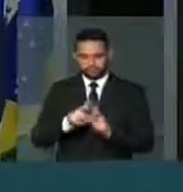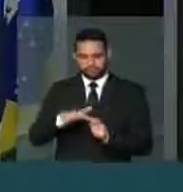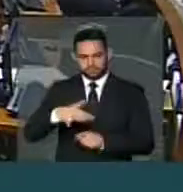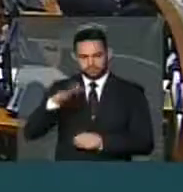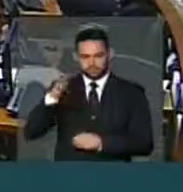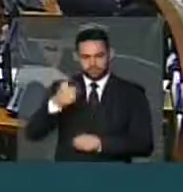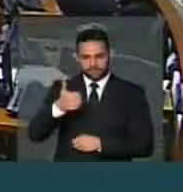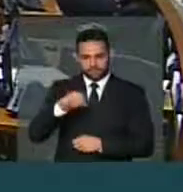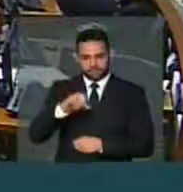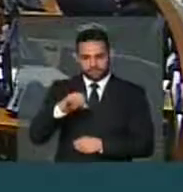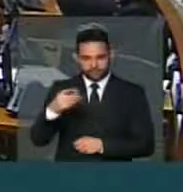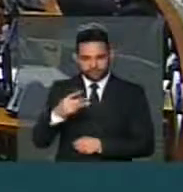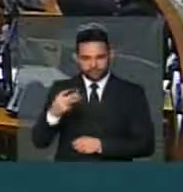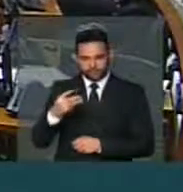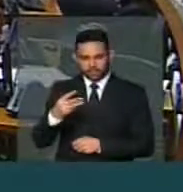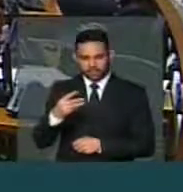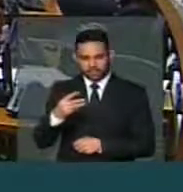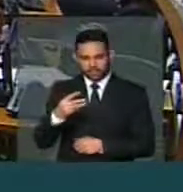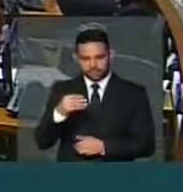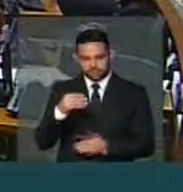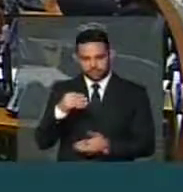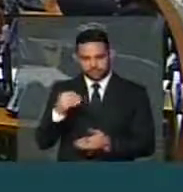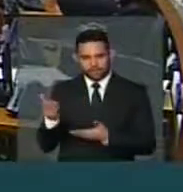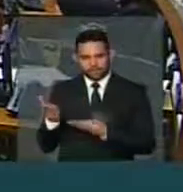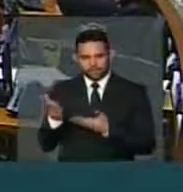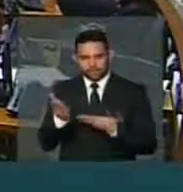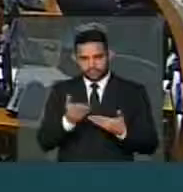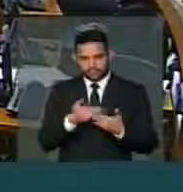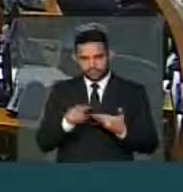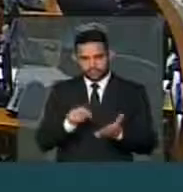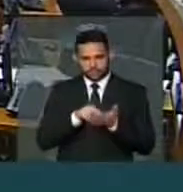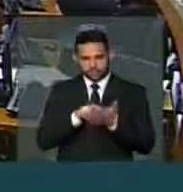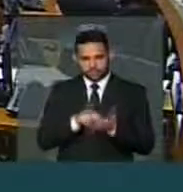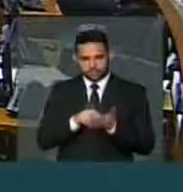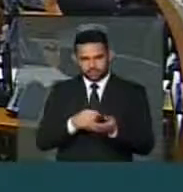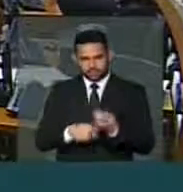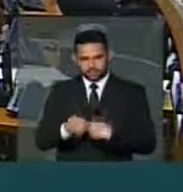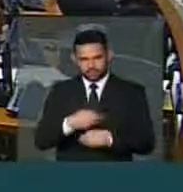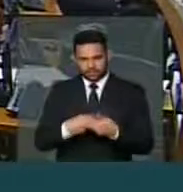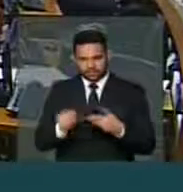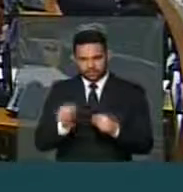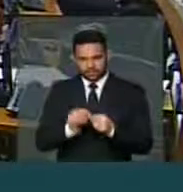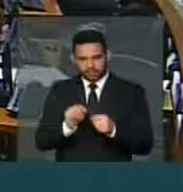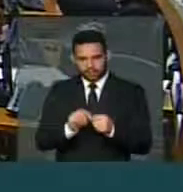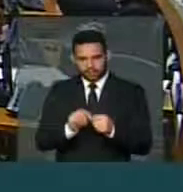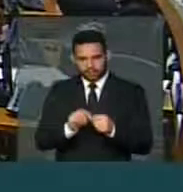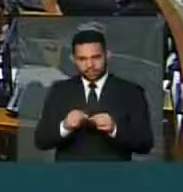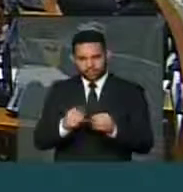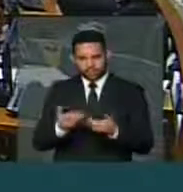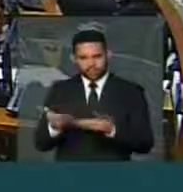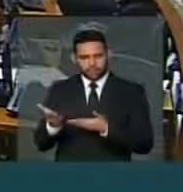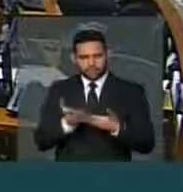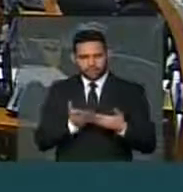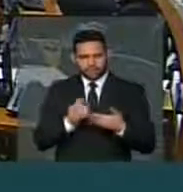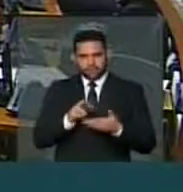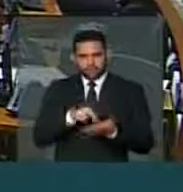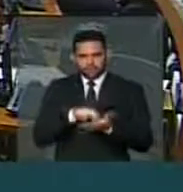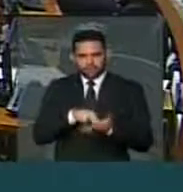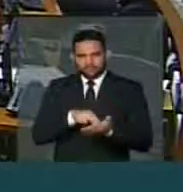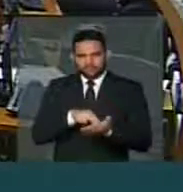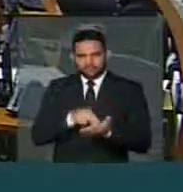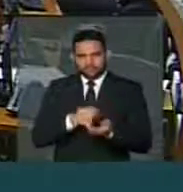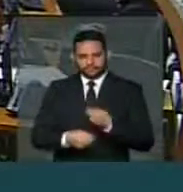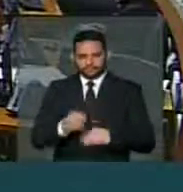em 1993 e que pôde trazer solidez monetária e trazer uma